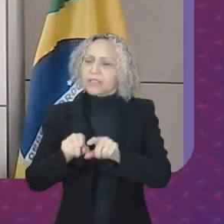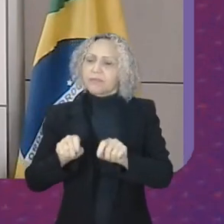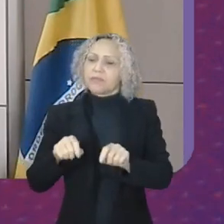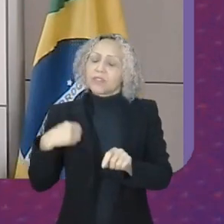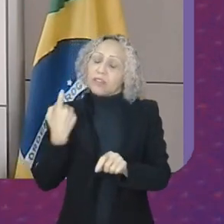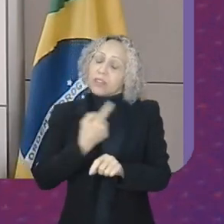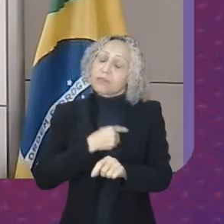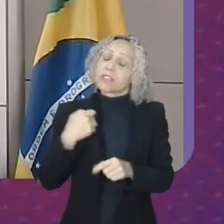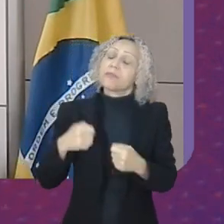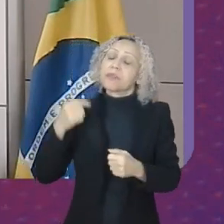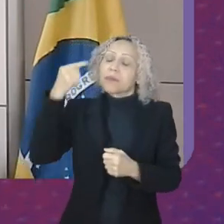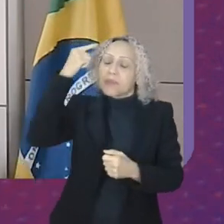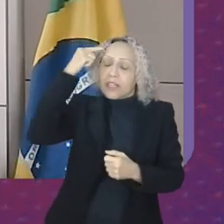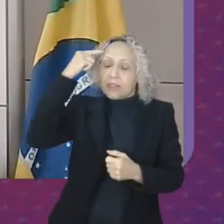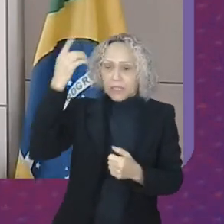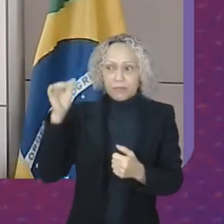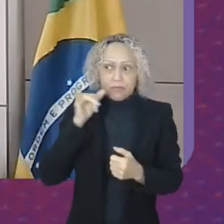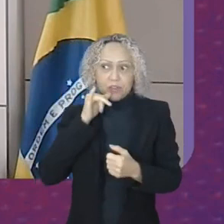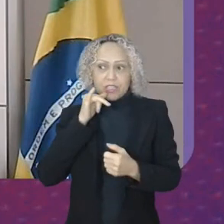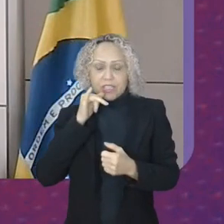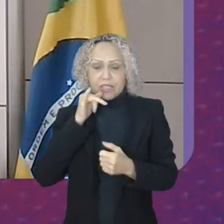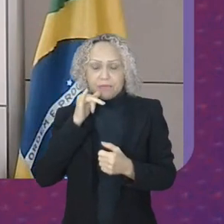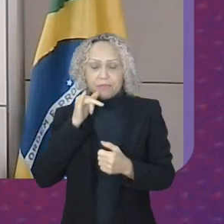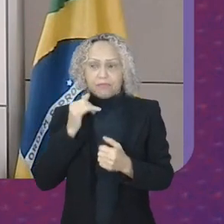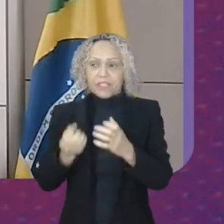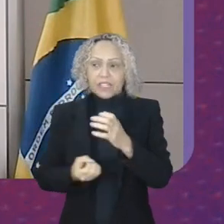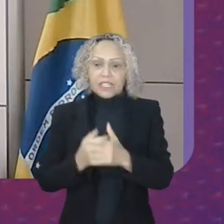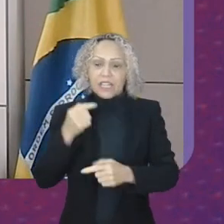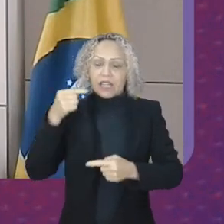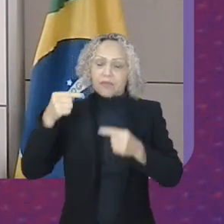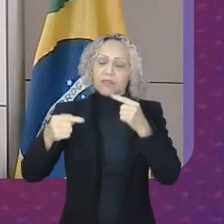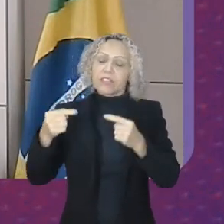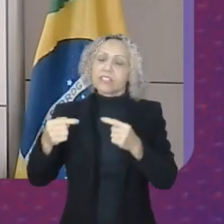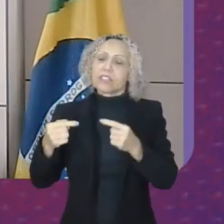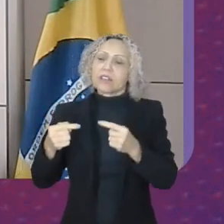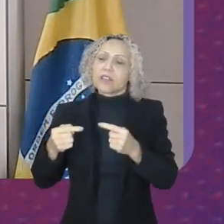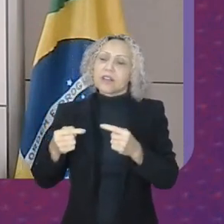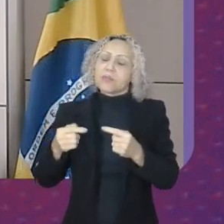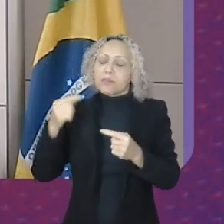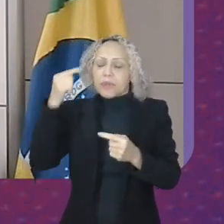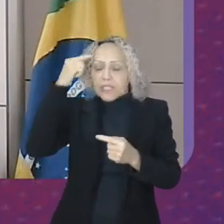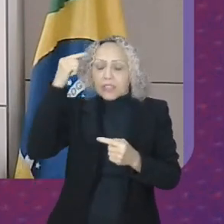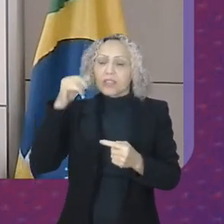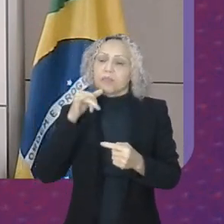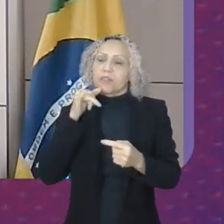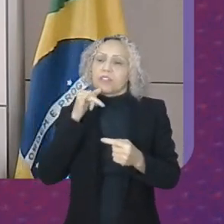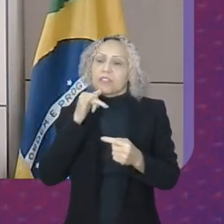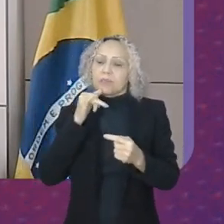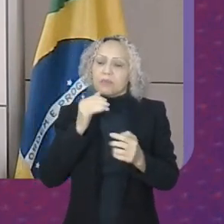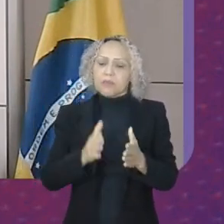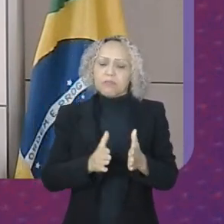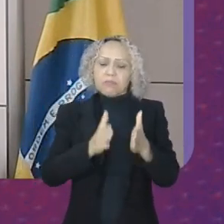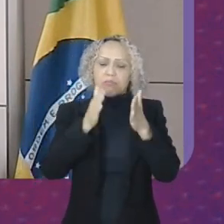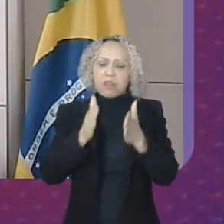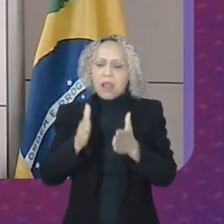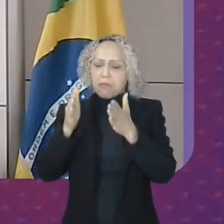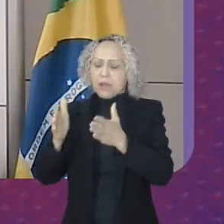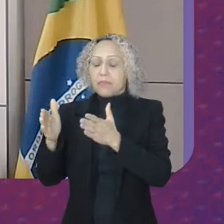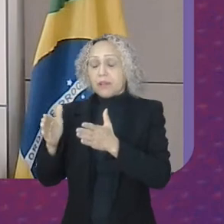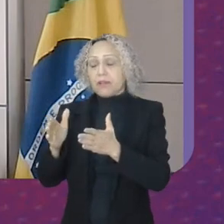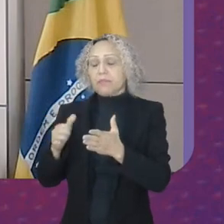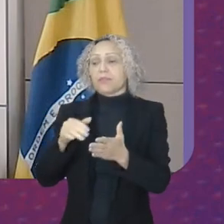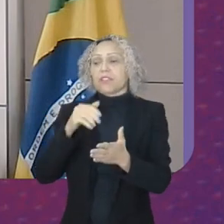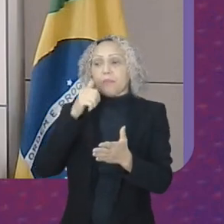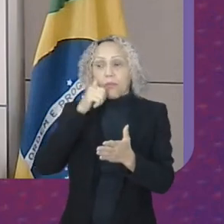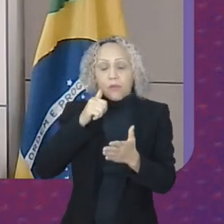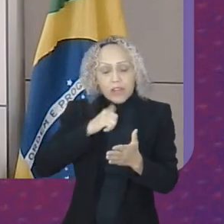Mulheres negras, inclusive, são as que mais passam dificuldade por ausência das políticas públicas,